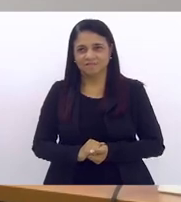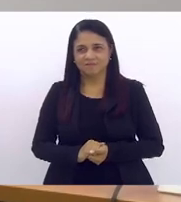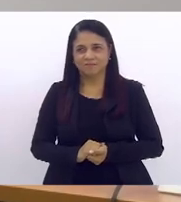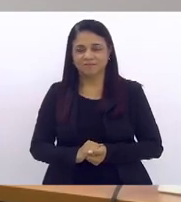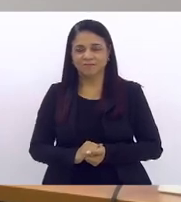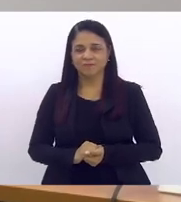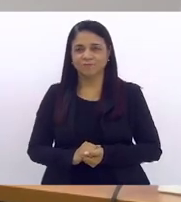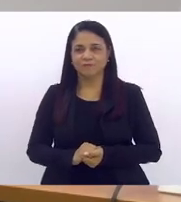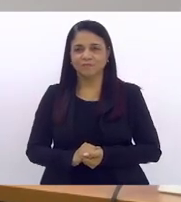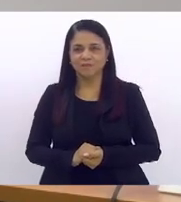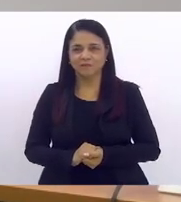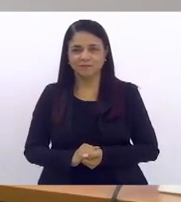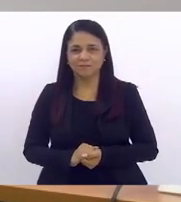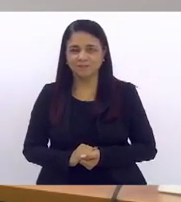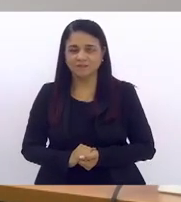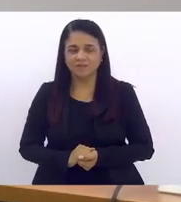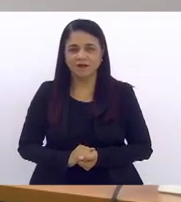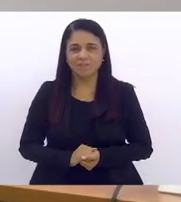Claro!